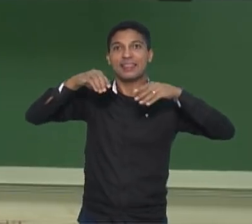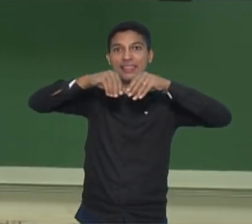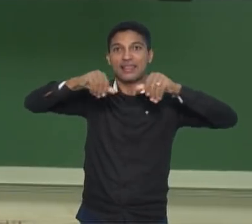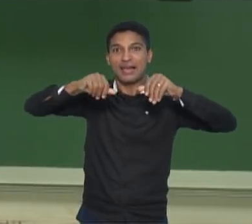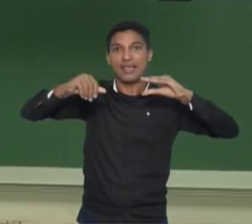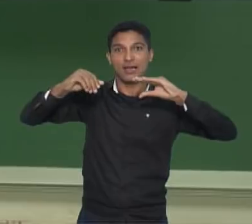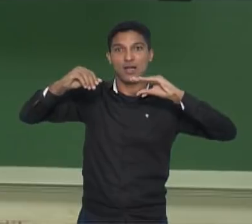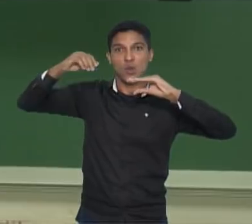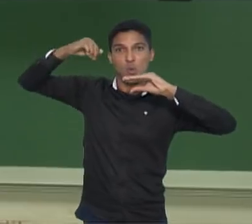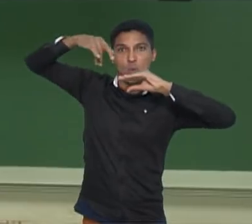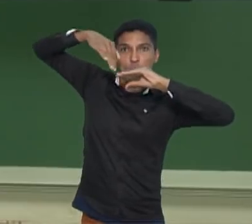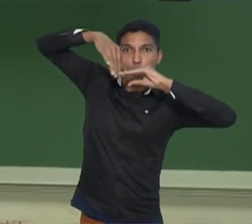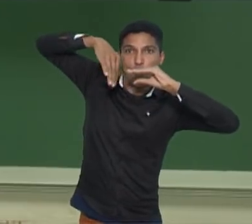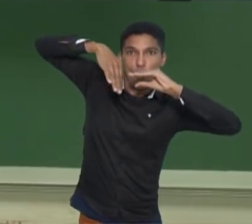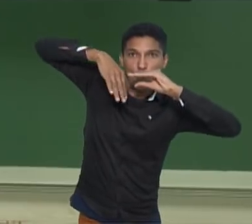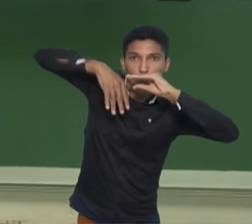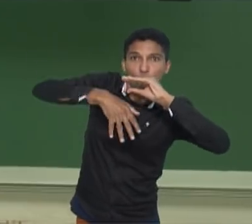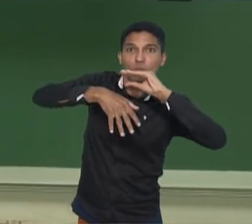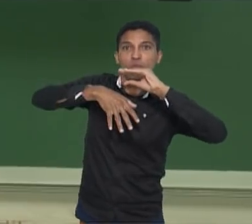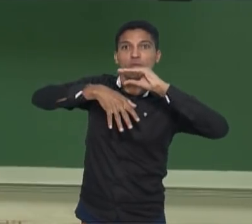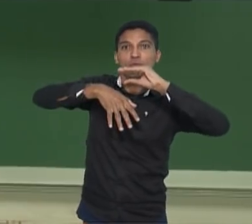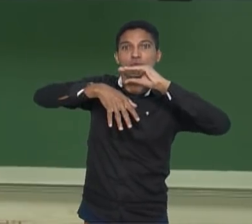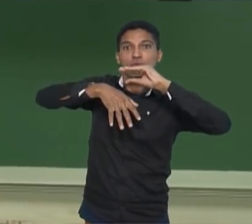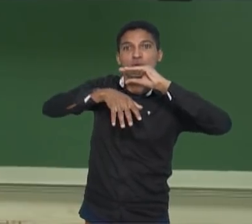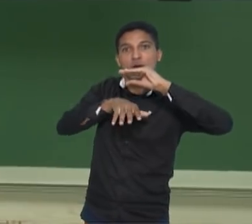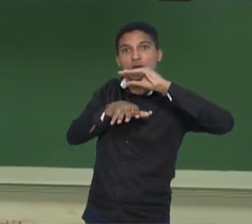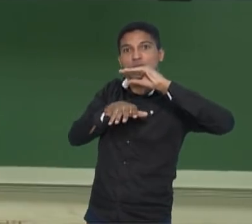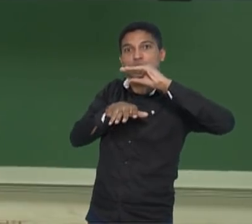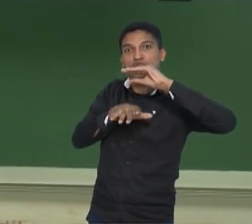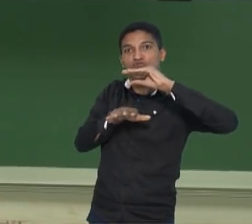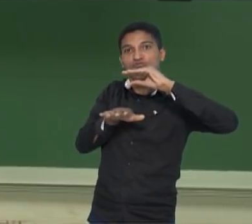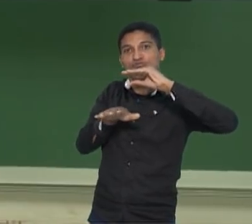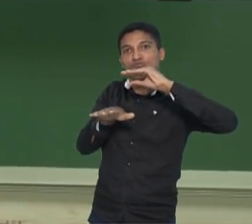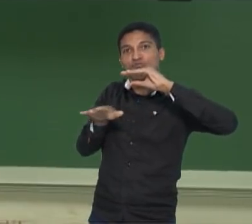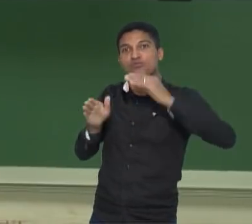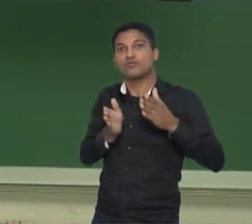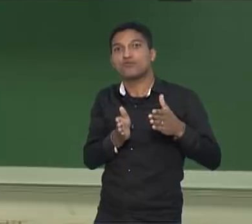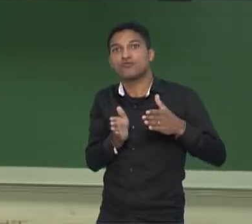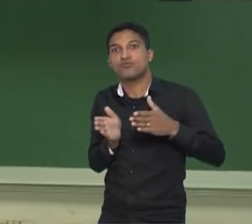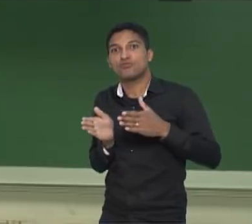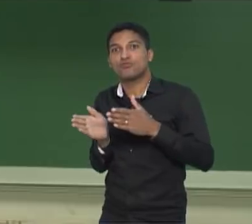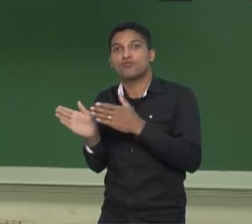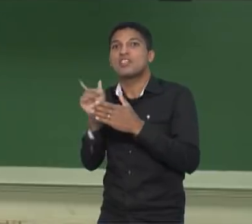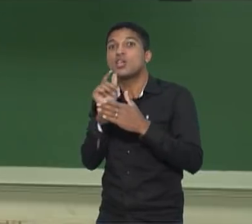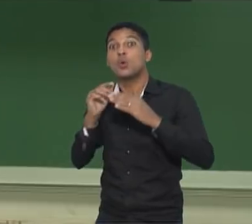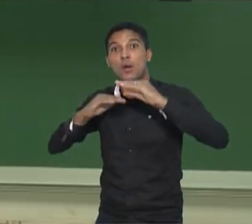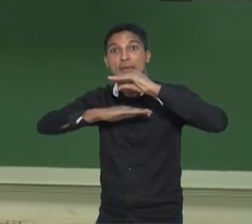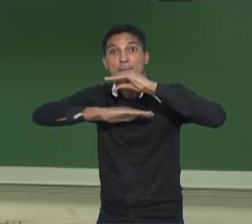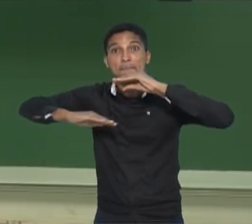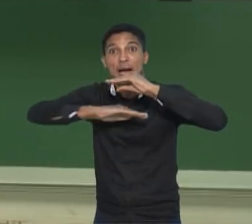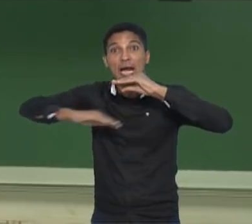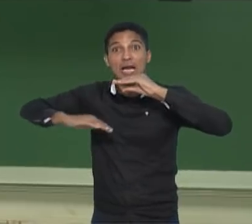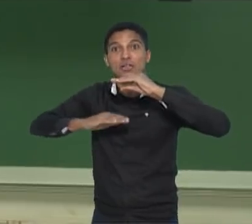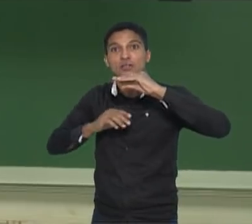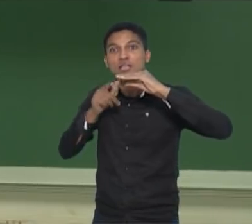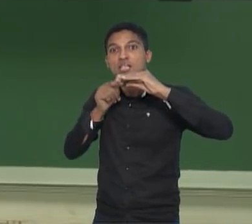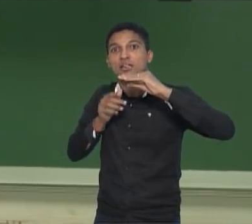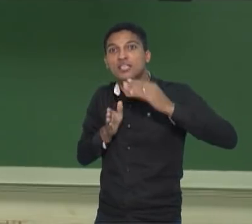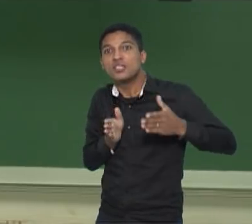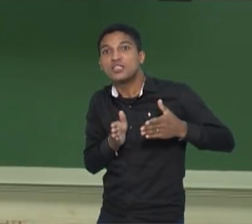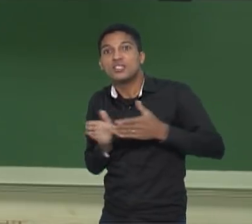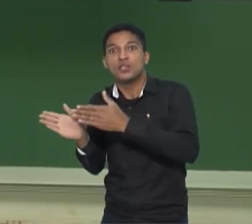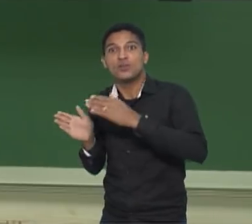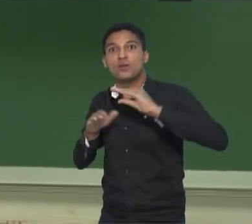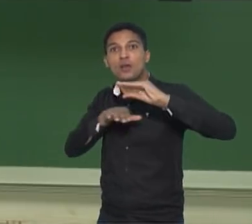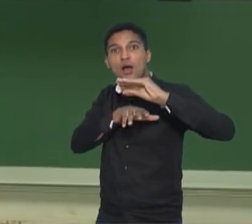sobre a superfície adentra no solo, formando esse lençol freático ou artesiano. E são